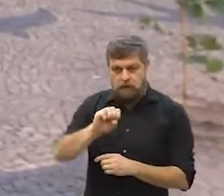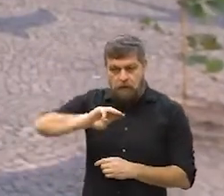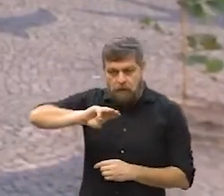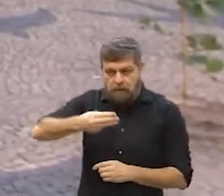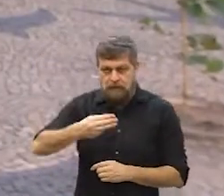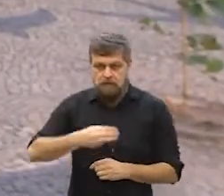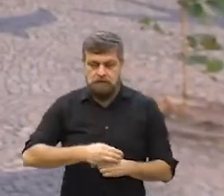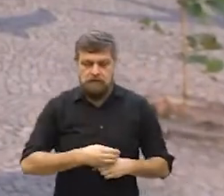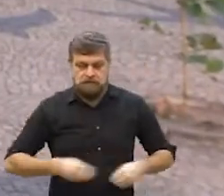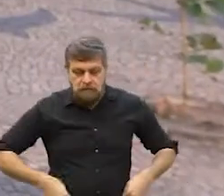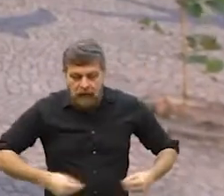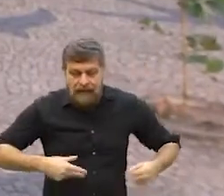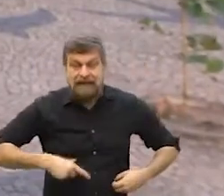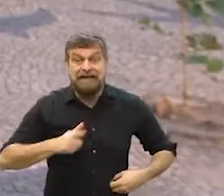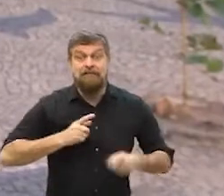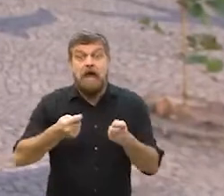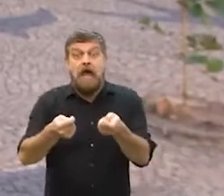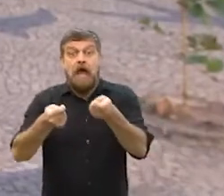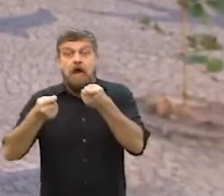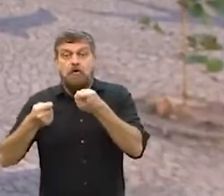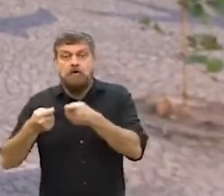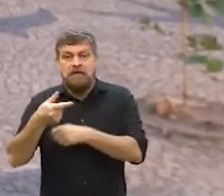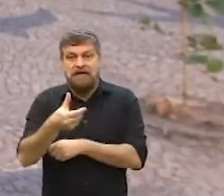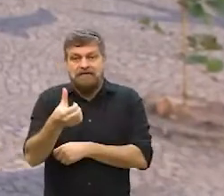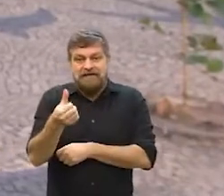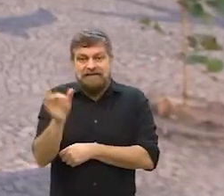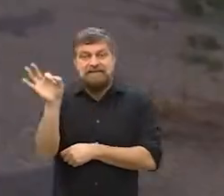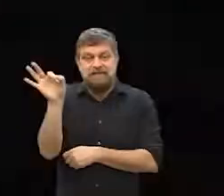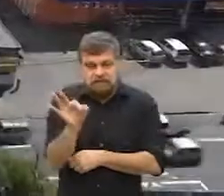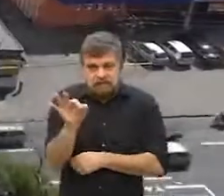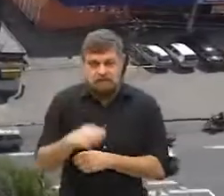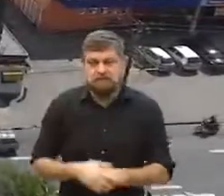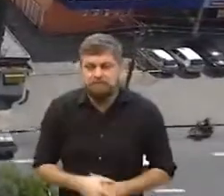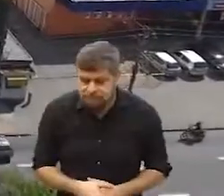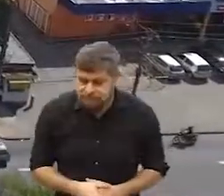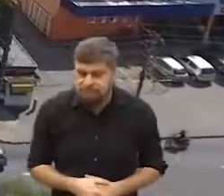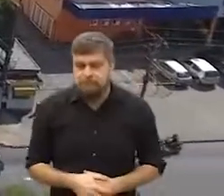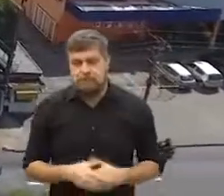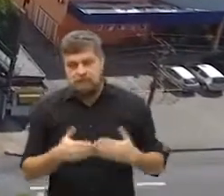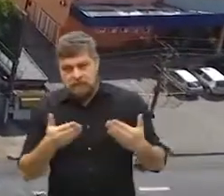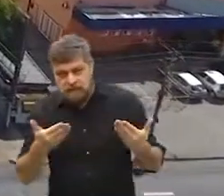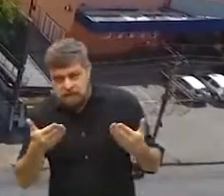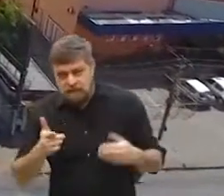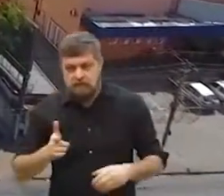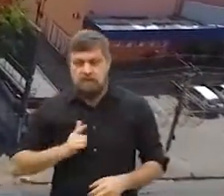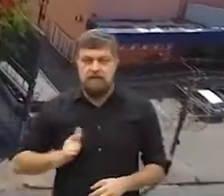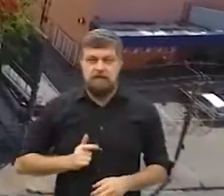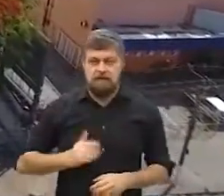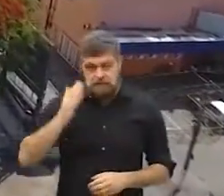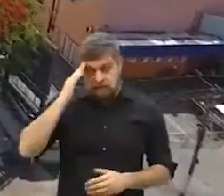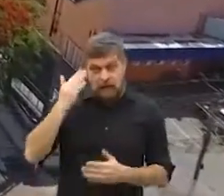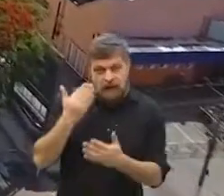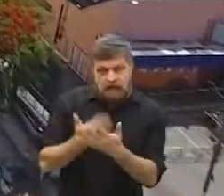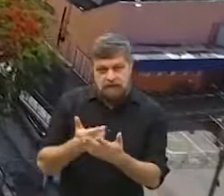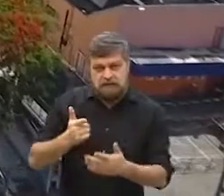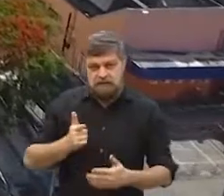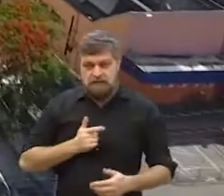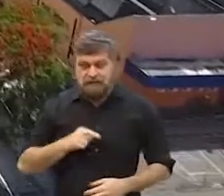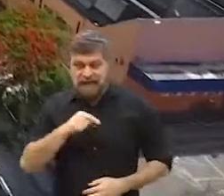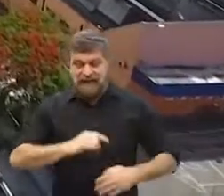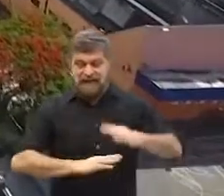foram investidos uma economia de vinte e seis por cento neste sentido foi provavelmente